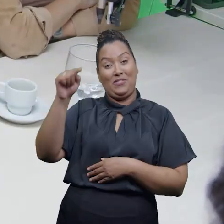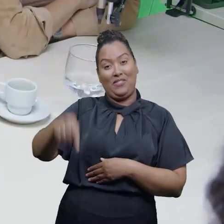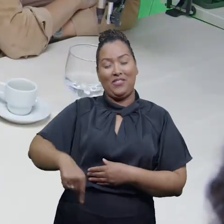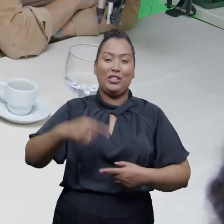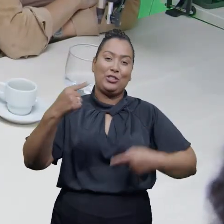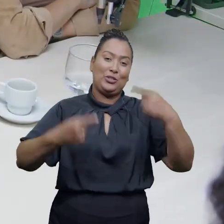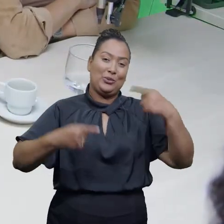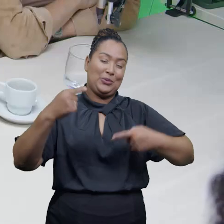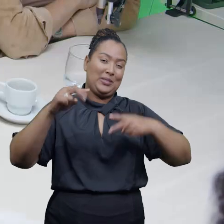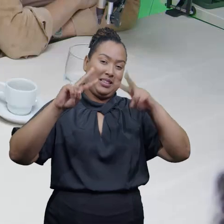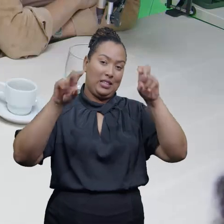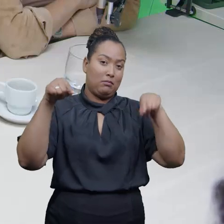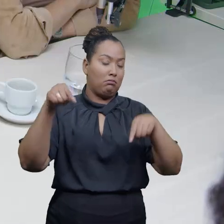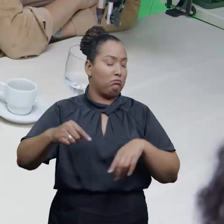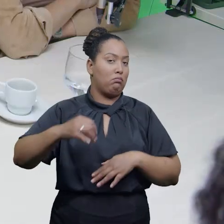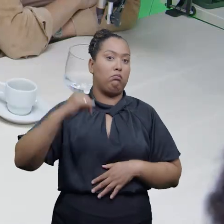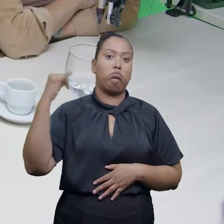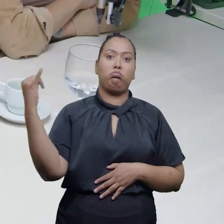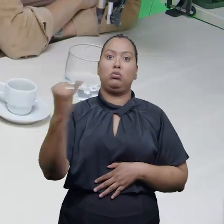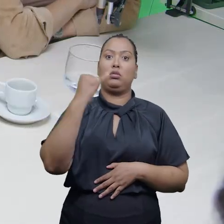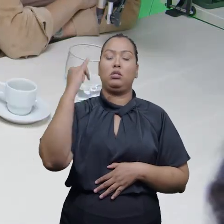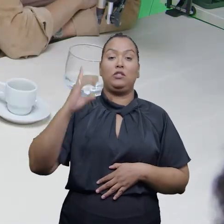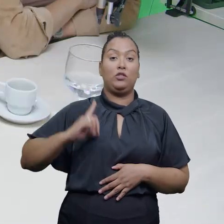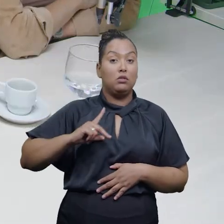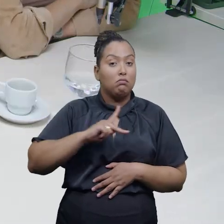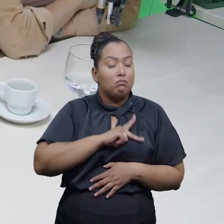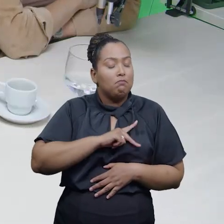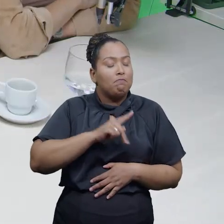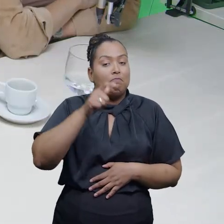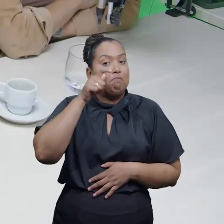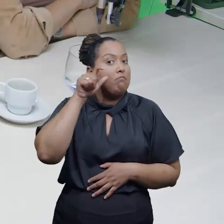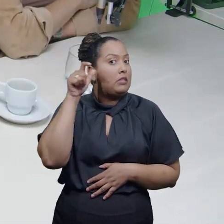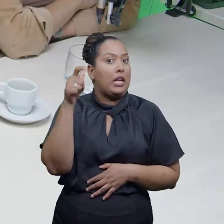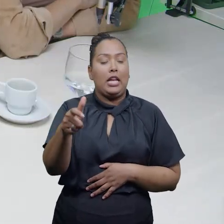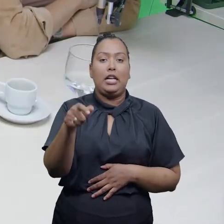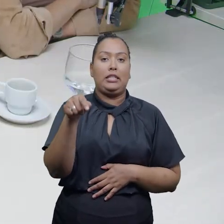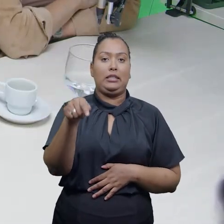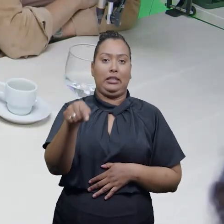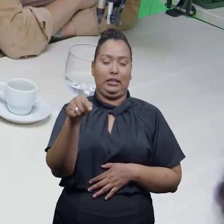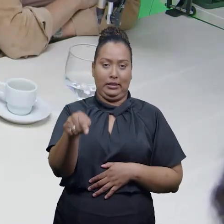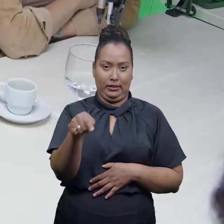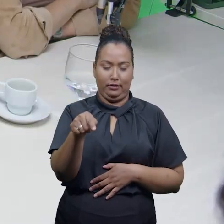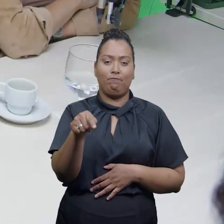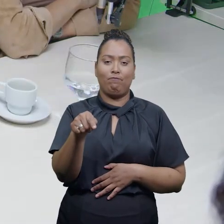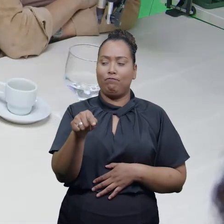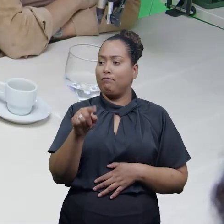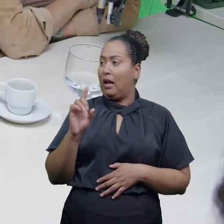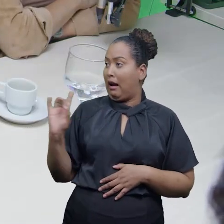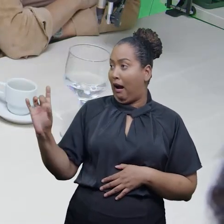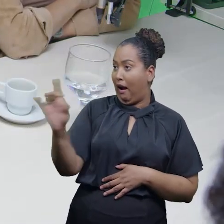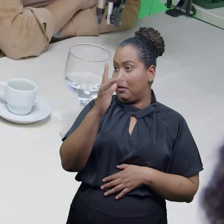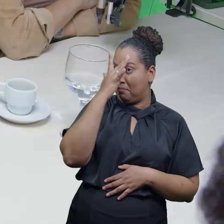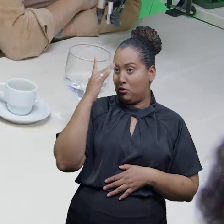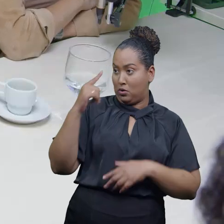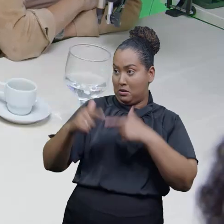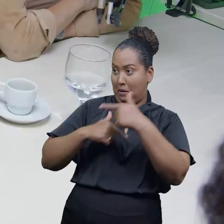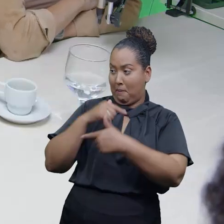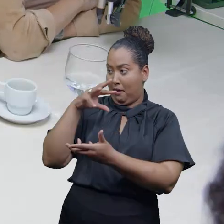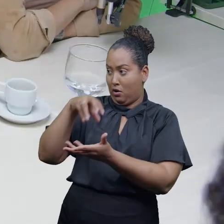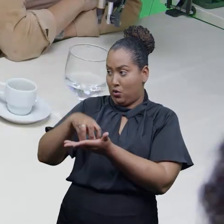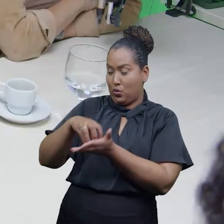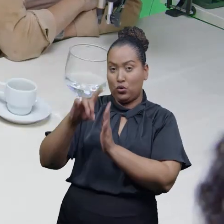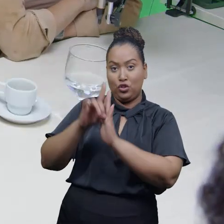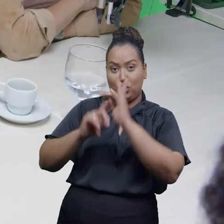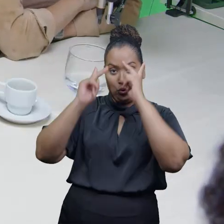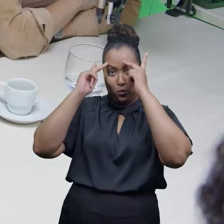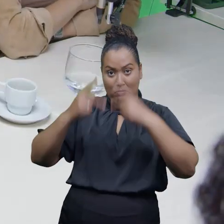para tratar sobre esse tema. É um tema muito caro para a Defensoria enquanto instituição, acho que para todos nós que fazemos parte do Núcleo de